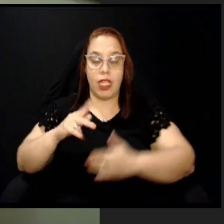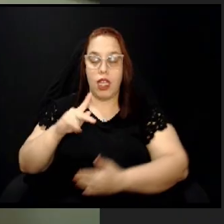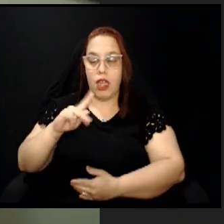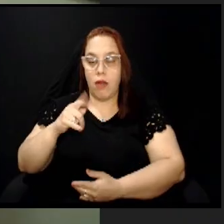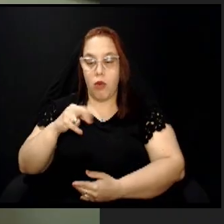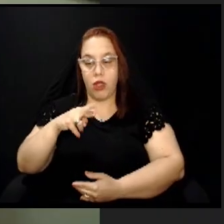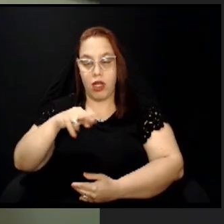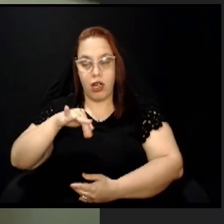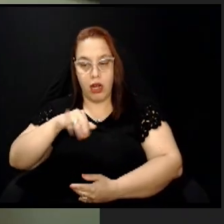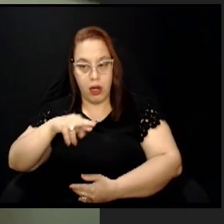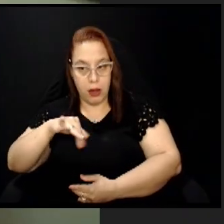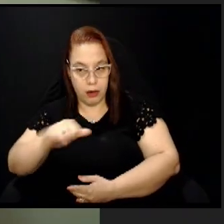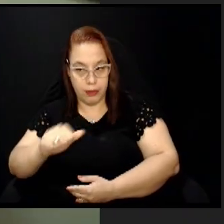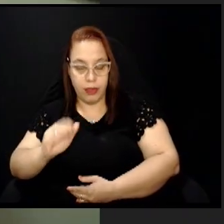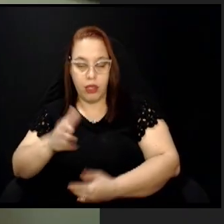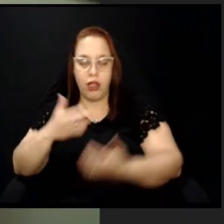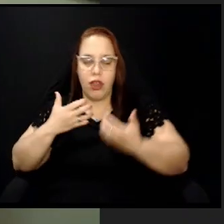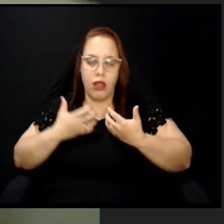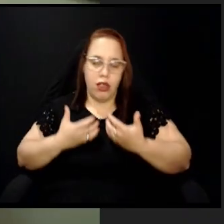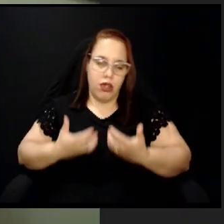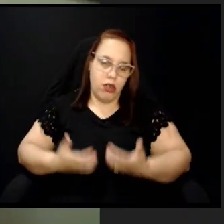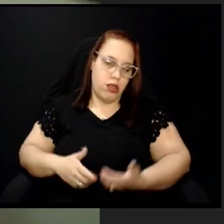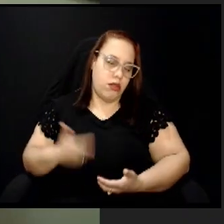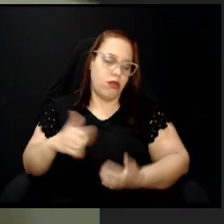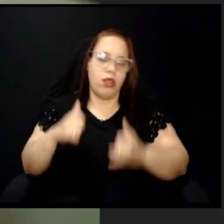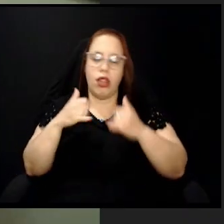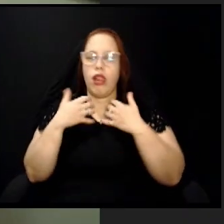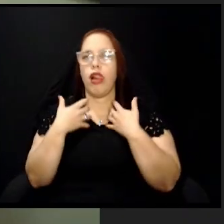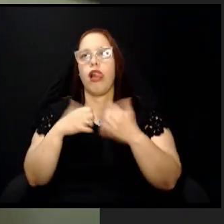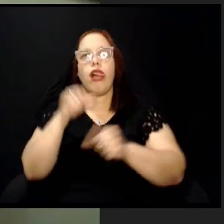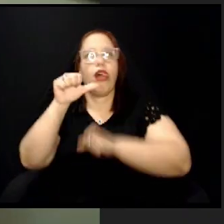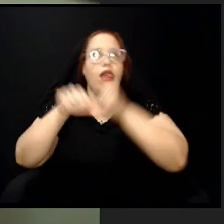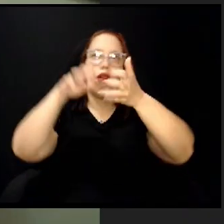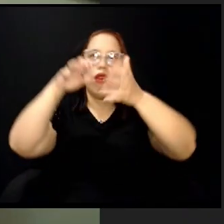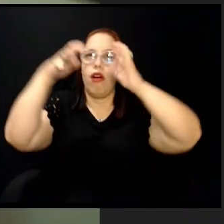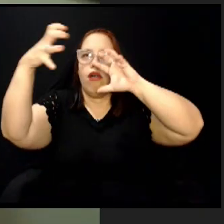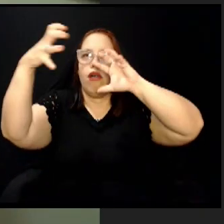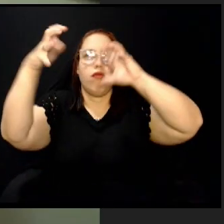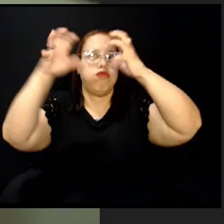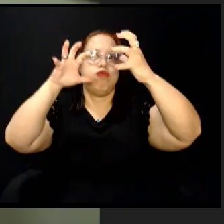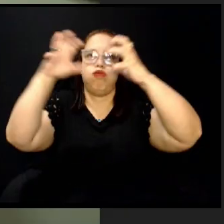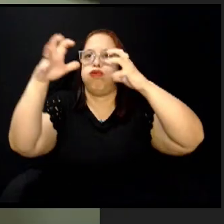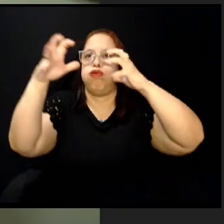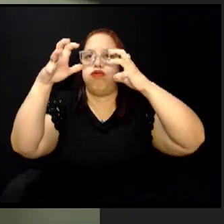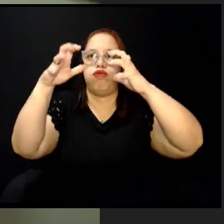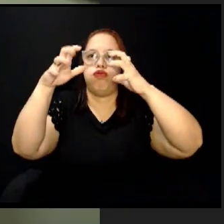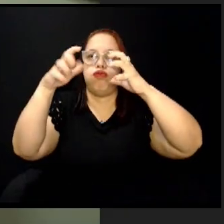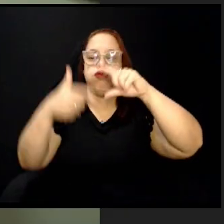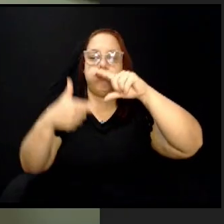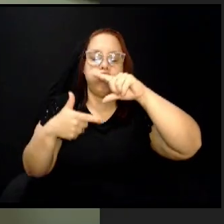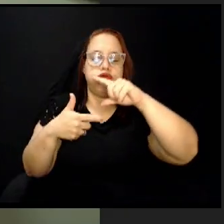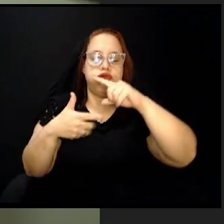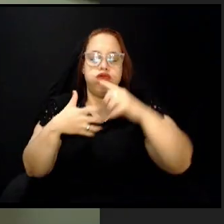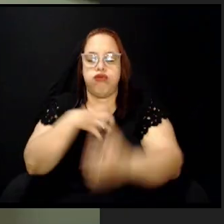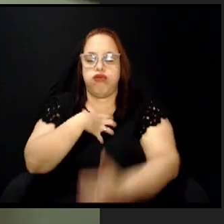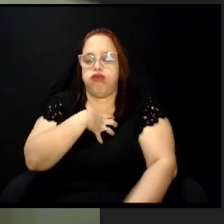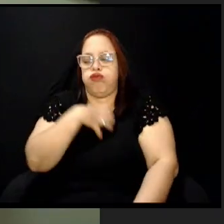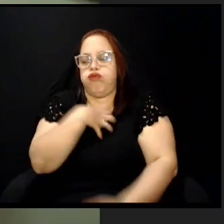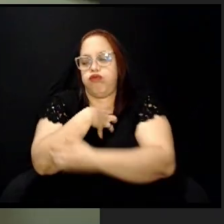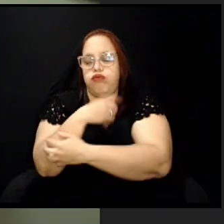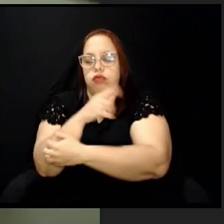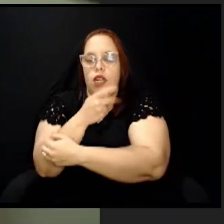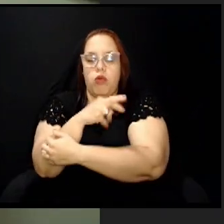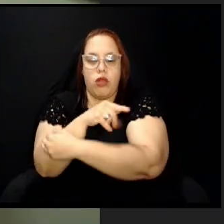hipotermia. Então, eles já estão cansados, estão sem energia, mudança de temperatura, leva a um quadro de hipotermia, e